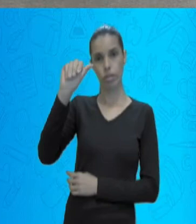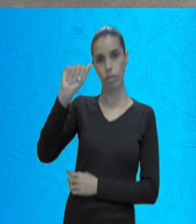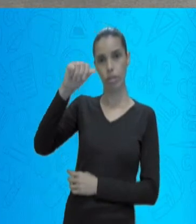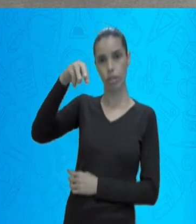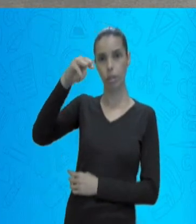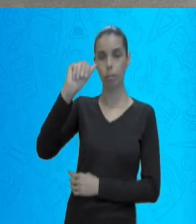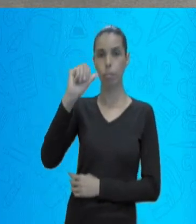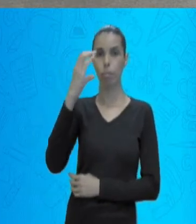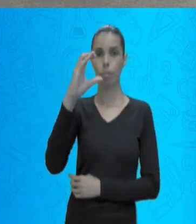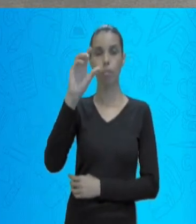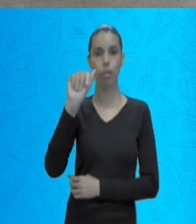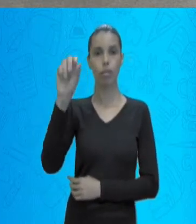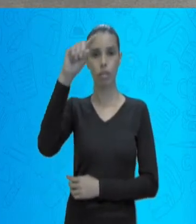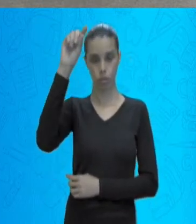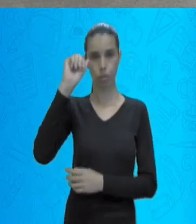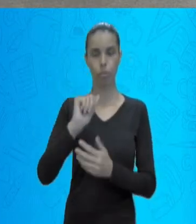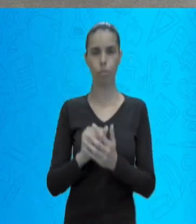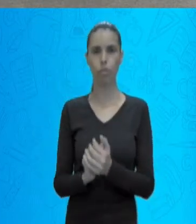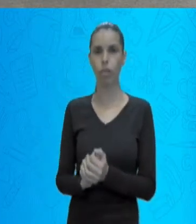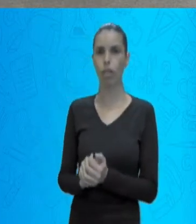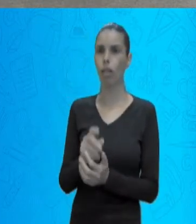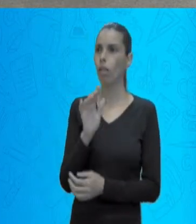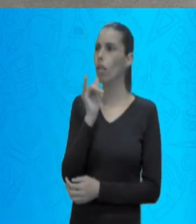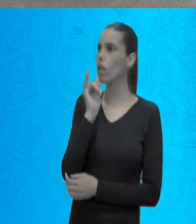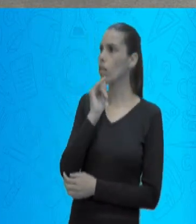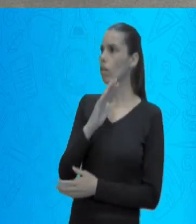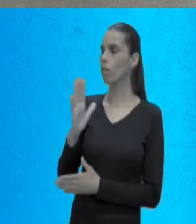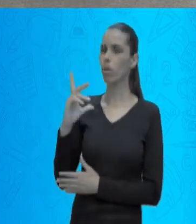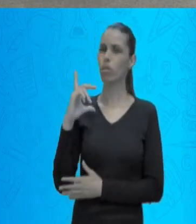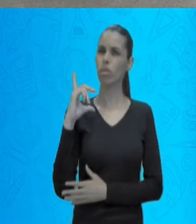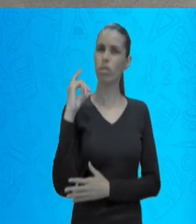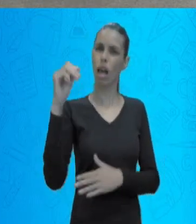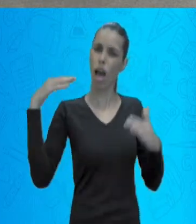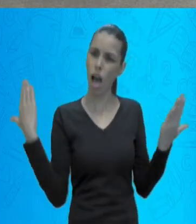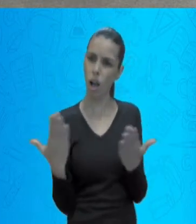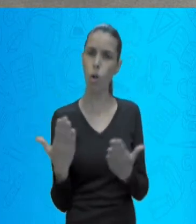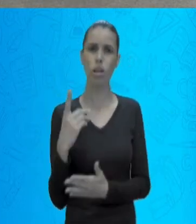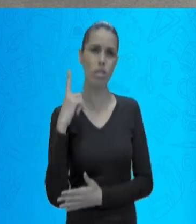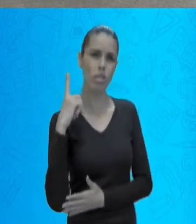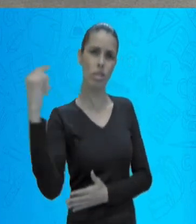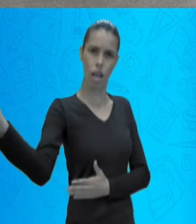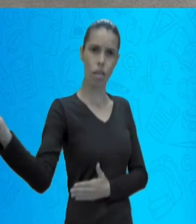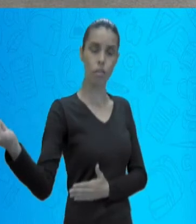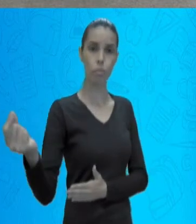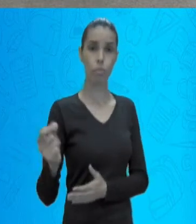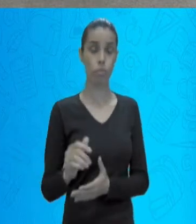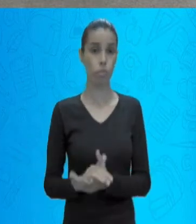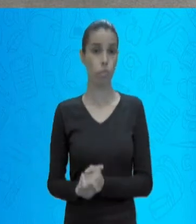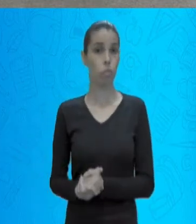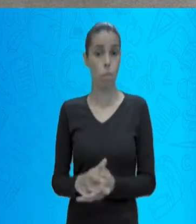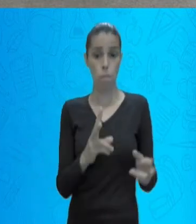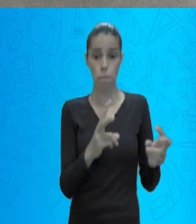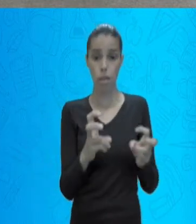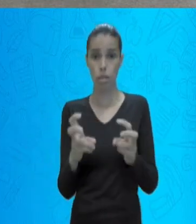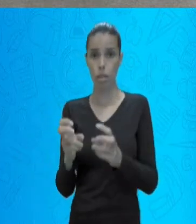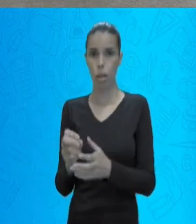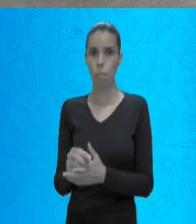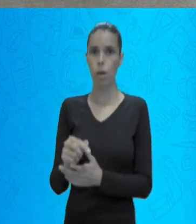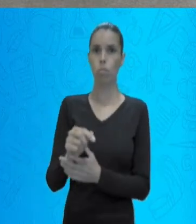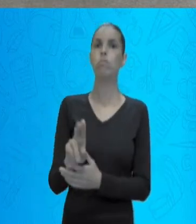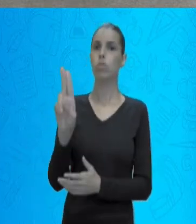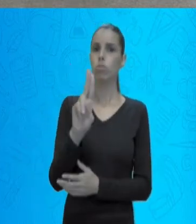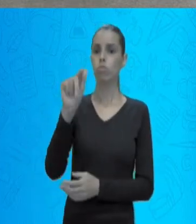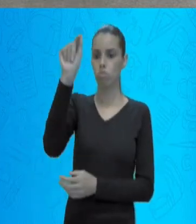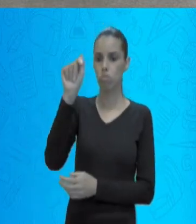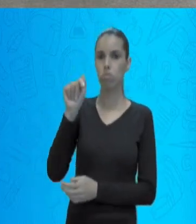Eu falei brava, eu falei, sai agora. Essa minha forma de falar, esse meu jeito de exclamar, eu estou dizendo que